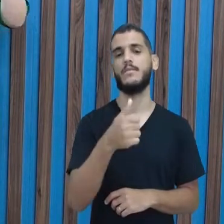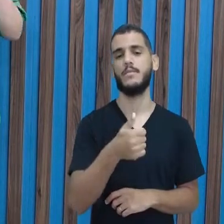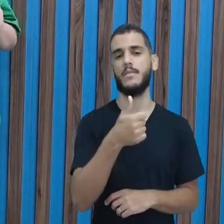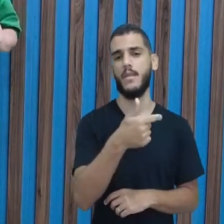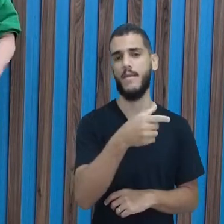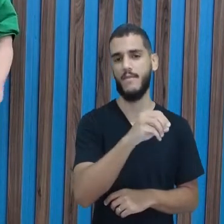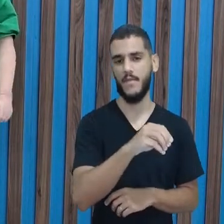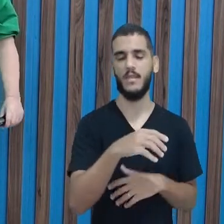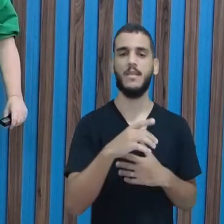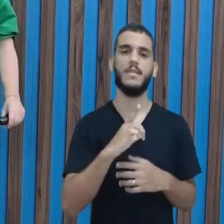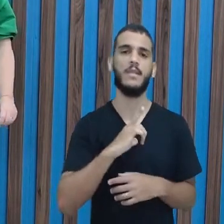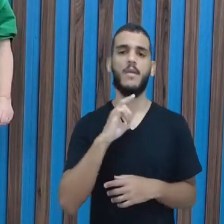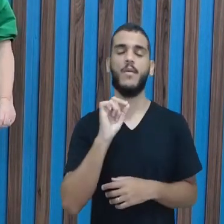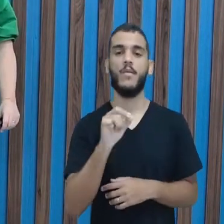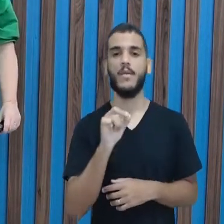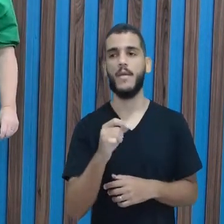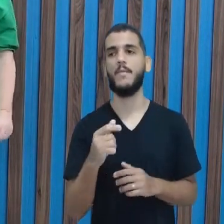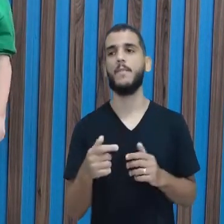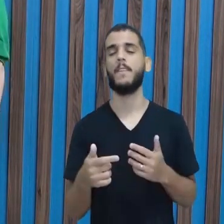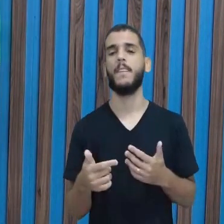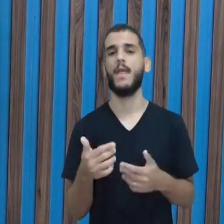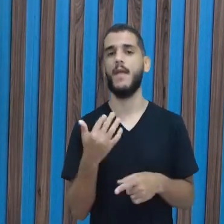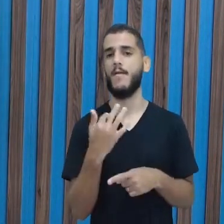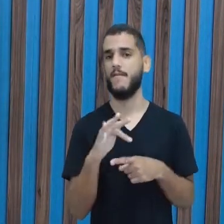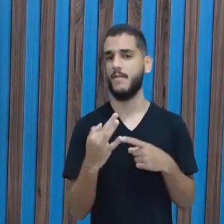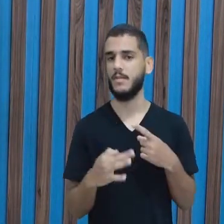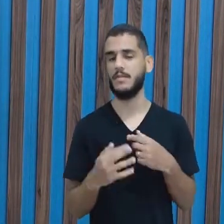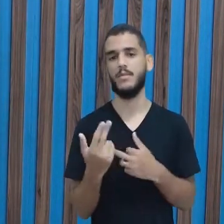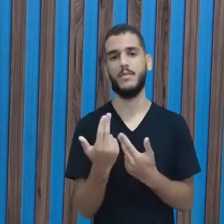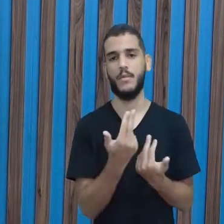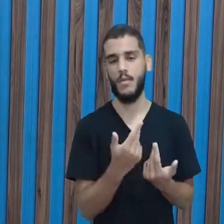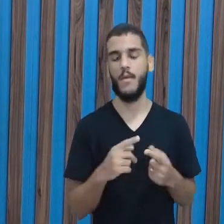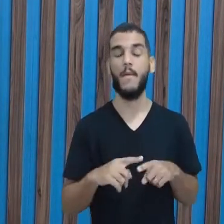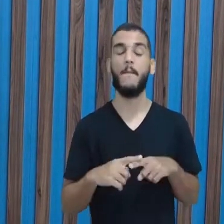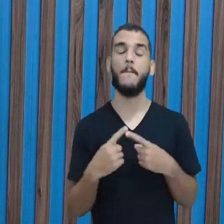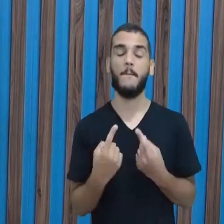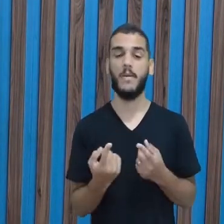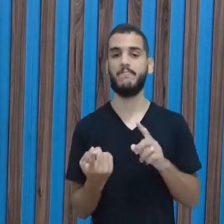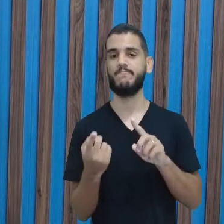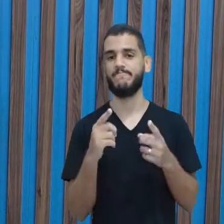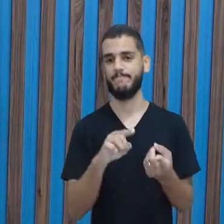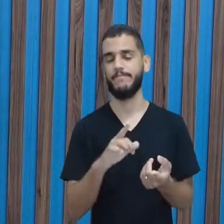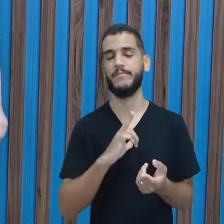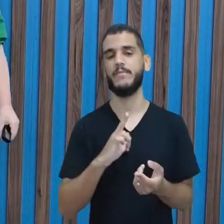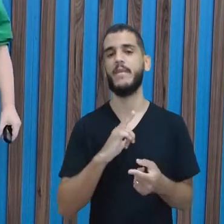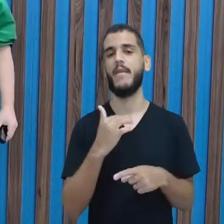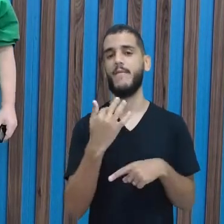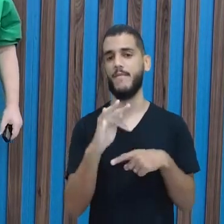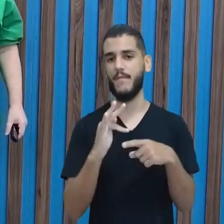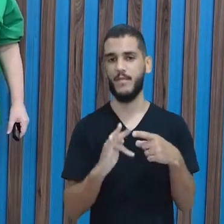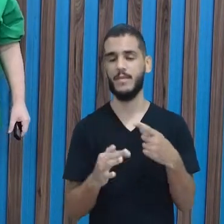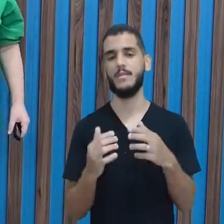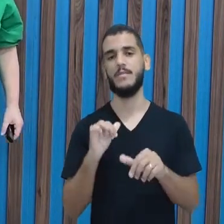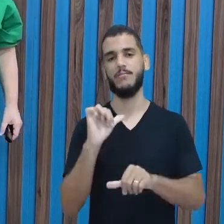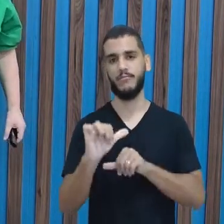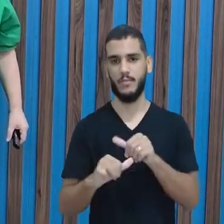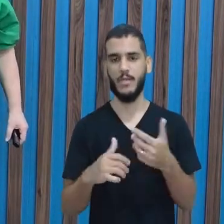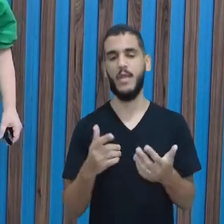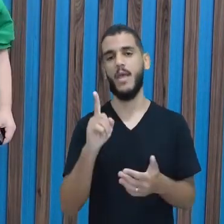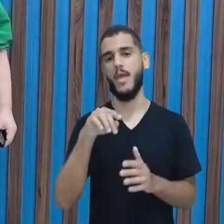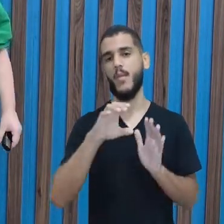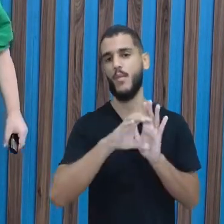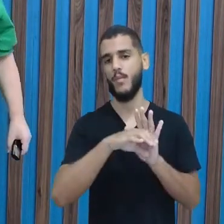Aí eu tenho a mesma fração. Mas no inverso, eu vou ter a fração invertida. Isso é um